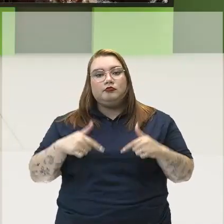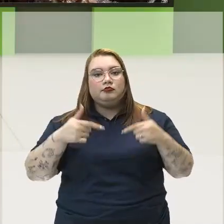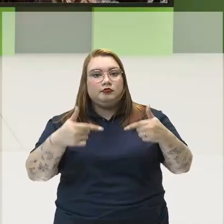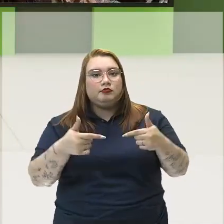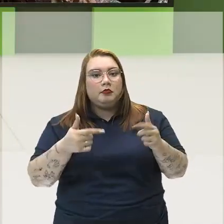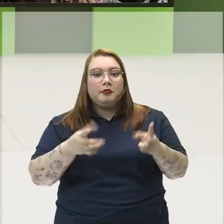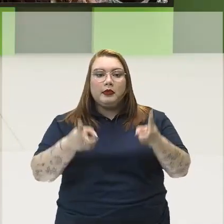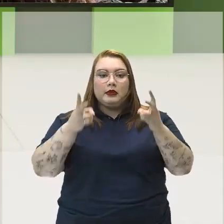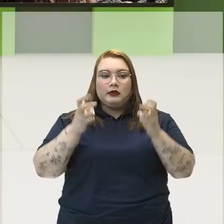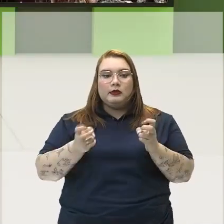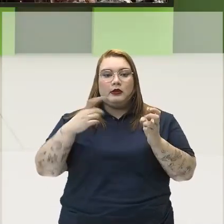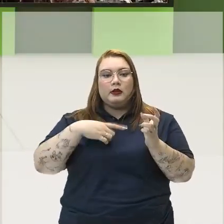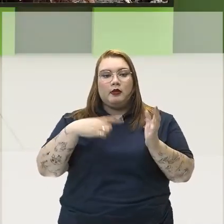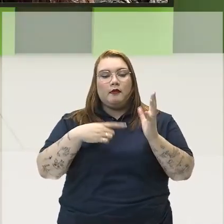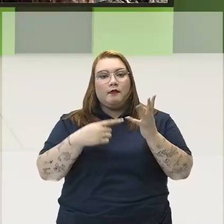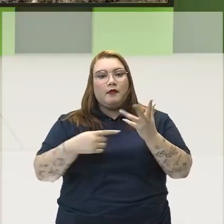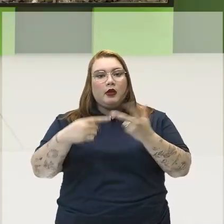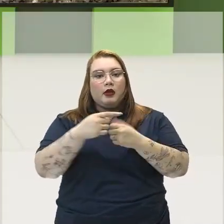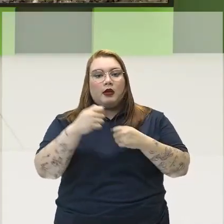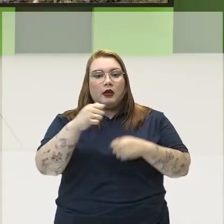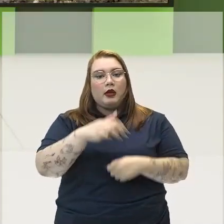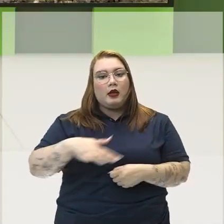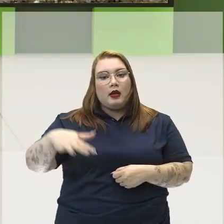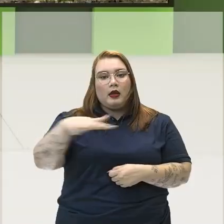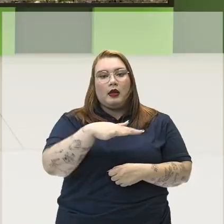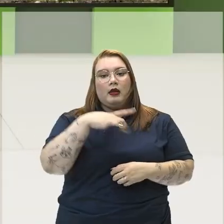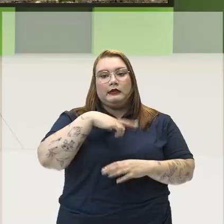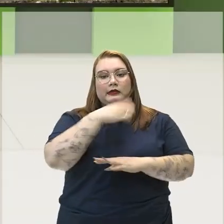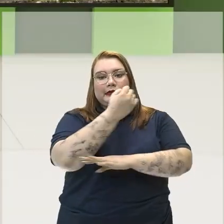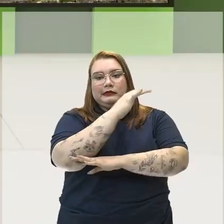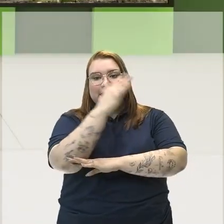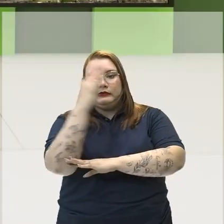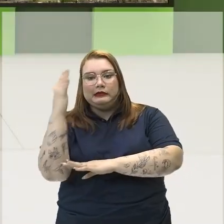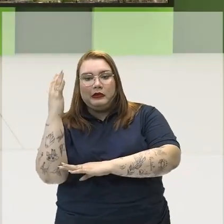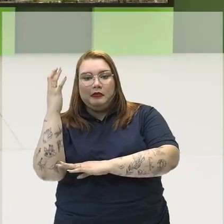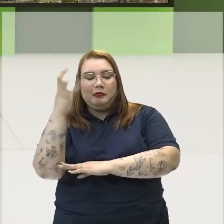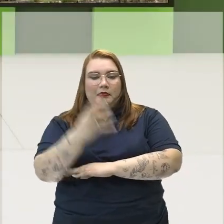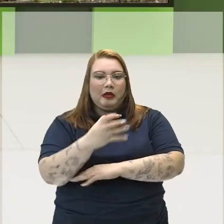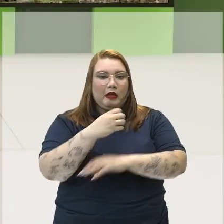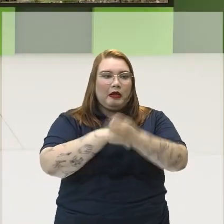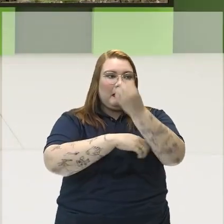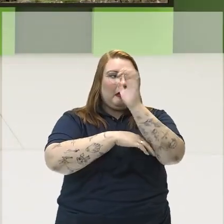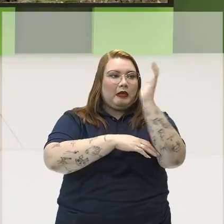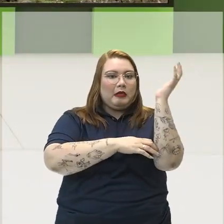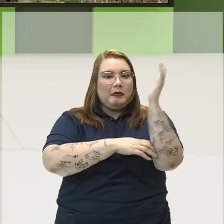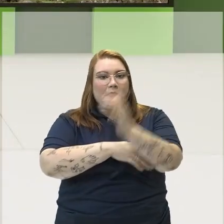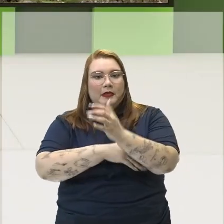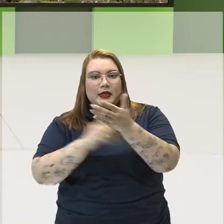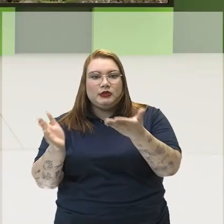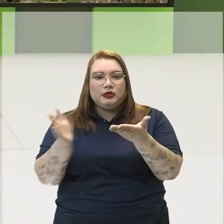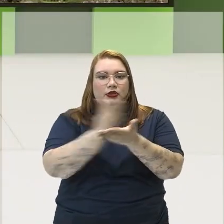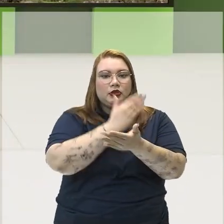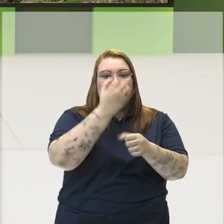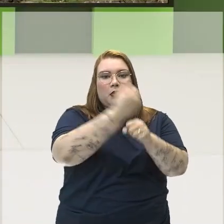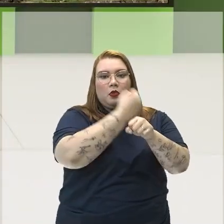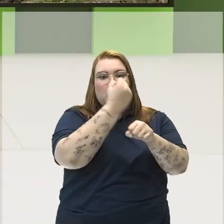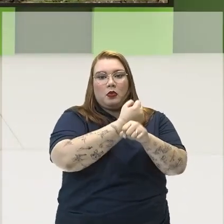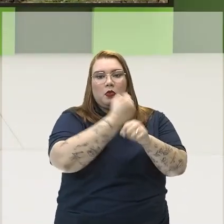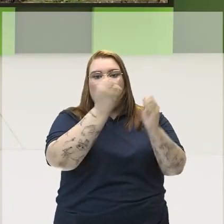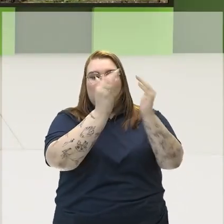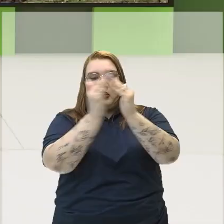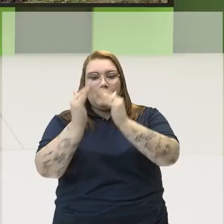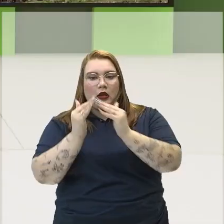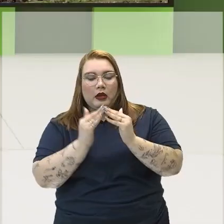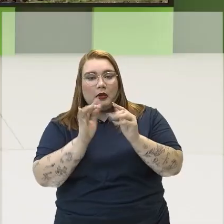gente observa aqui várias áreas que foram devastadas, né? Áreas que são construídas em lugares que são proibidos, né? Então,